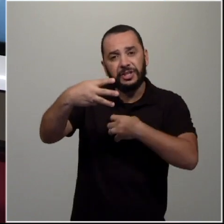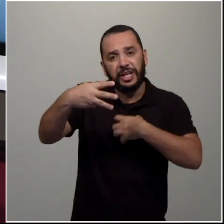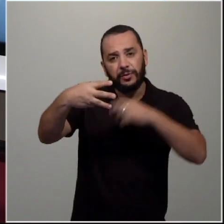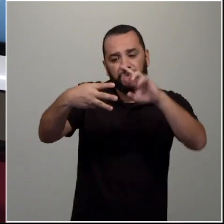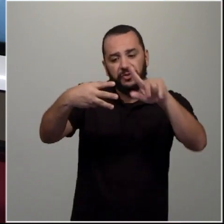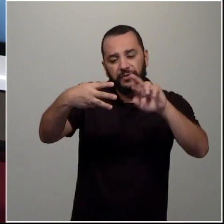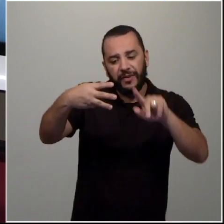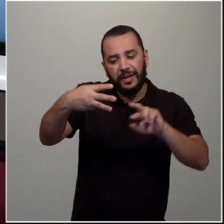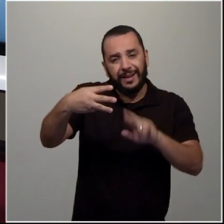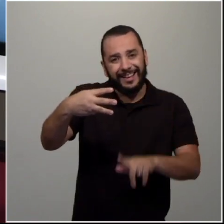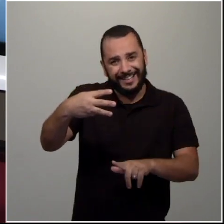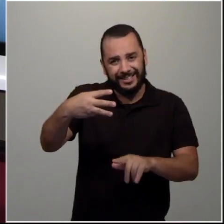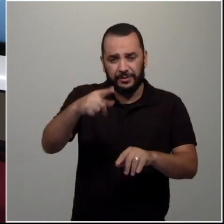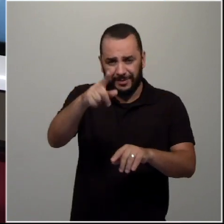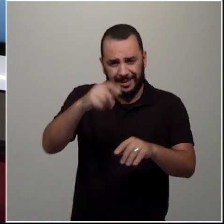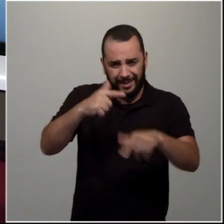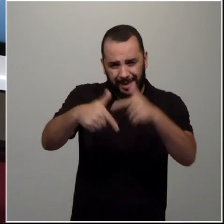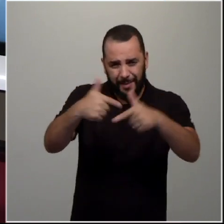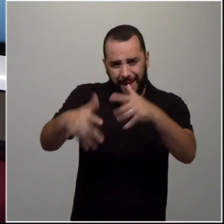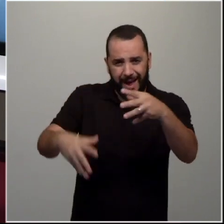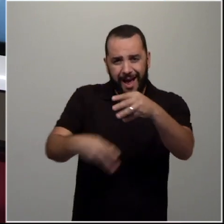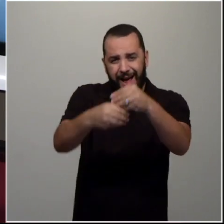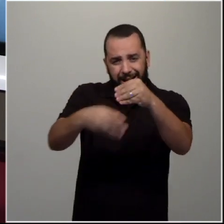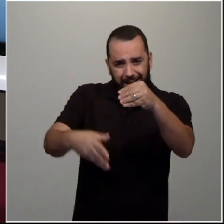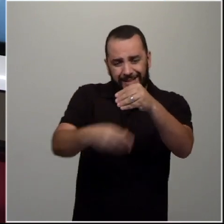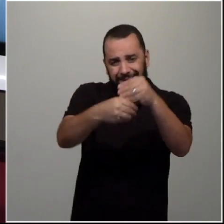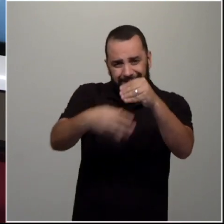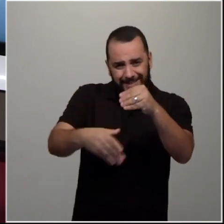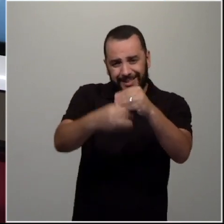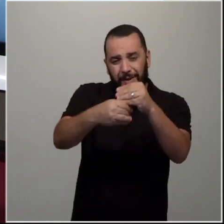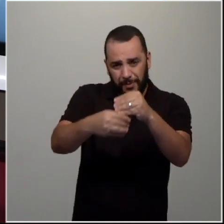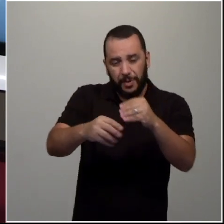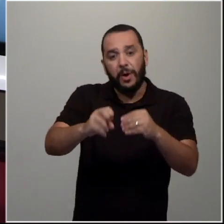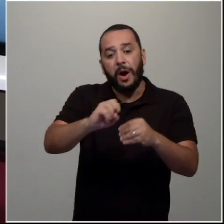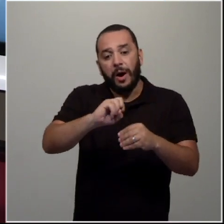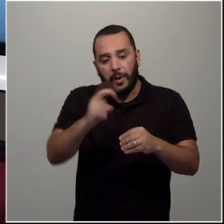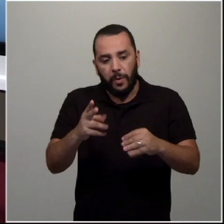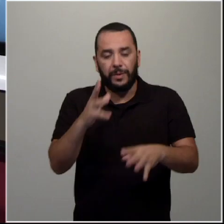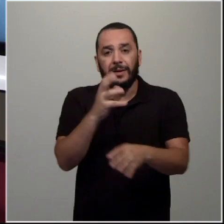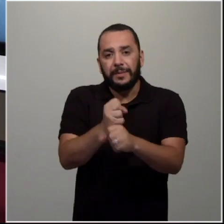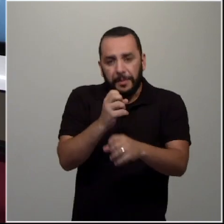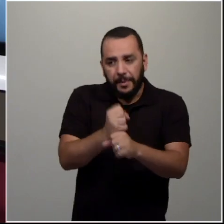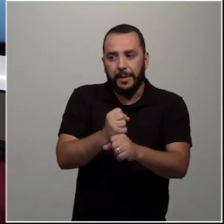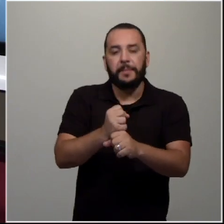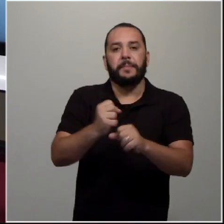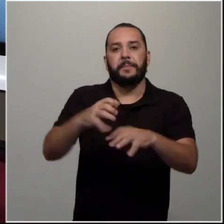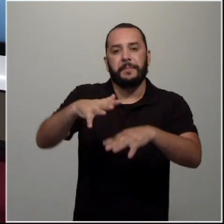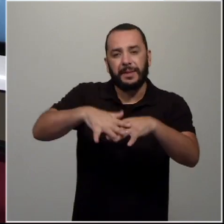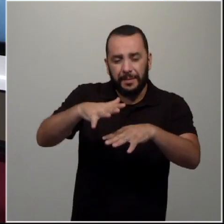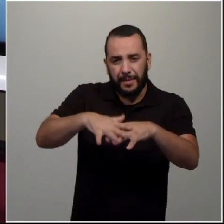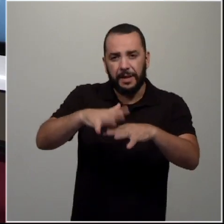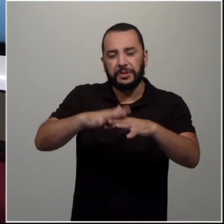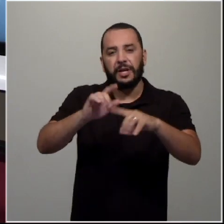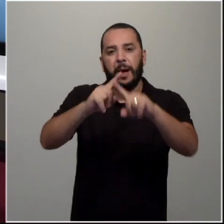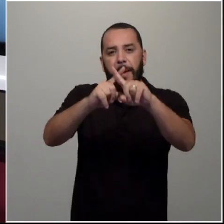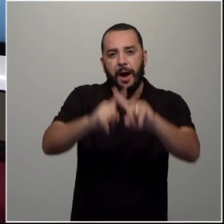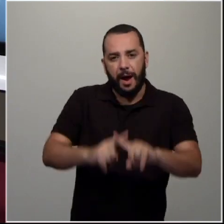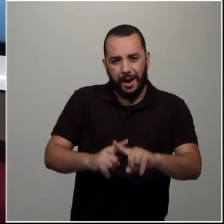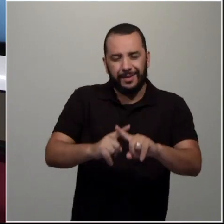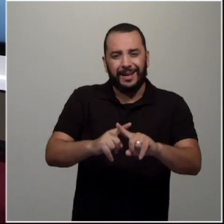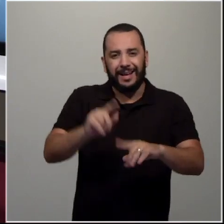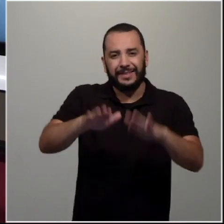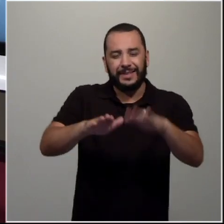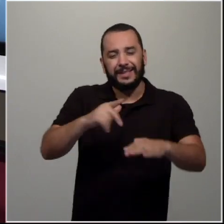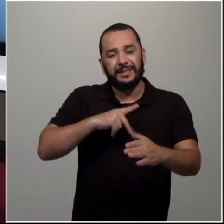normalmente quando a gente vai trabalhar adição subtração a gente vai trabalhar as operações a gente trabalha sempre naquele naquela forma mais